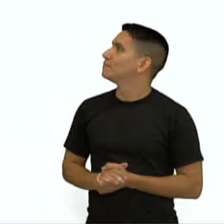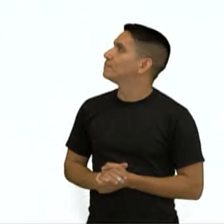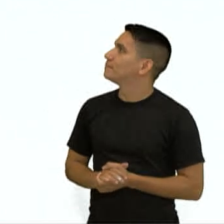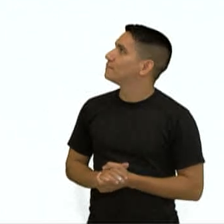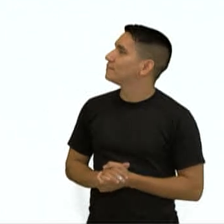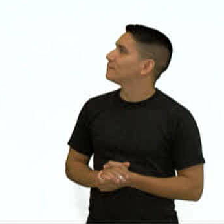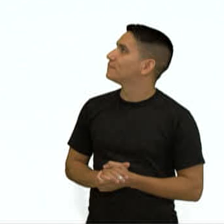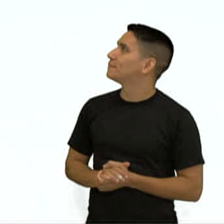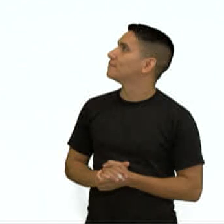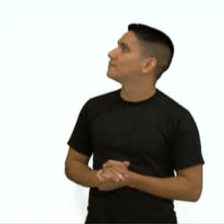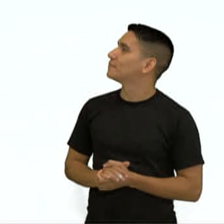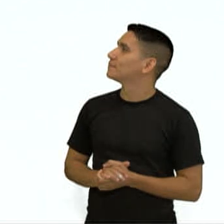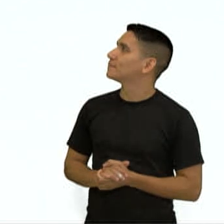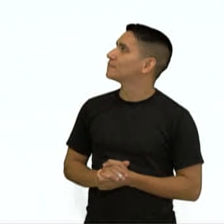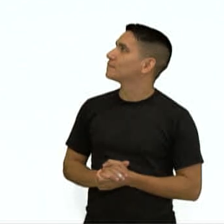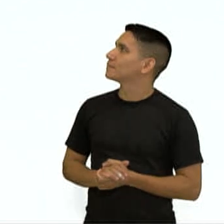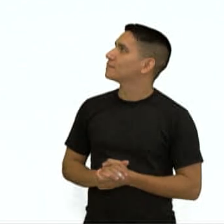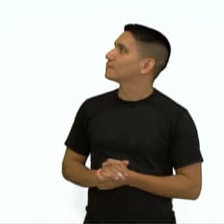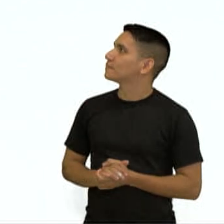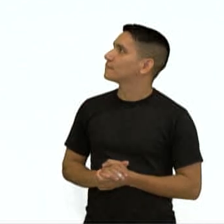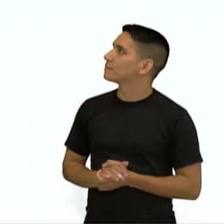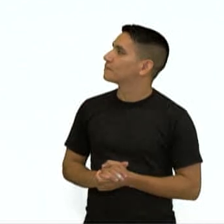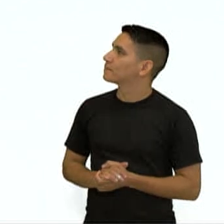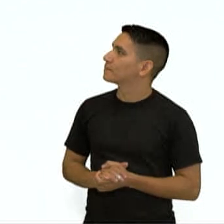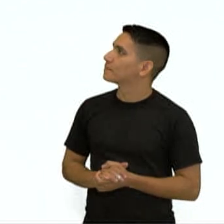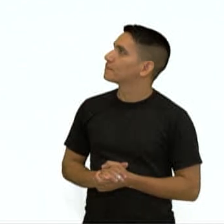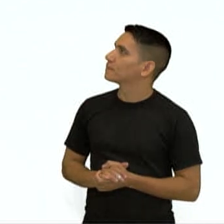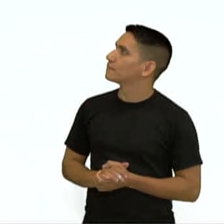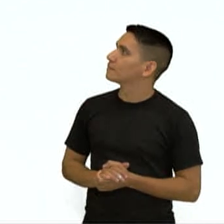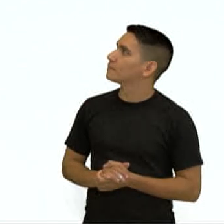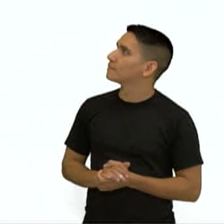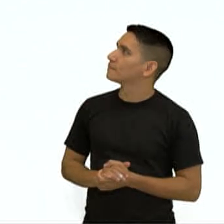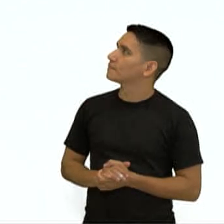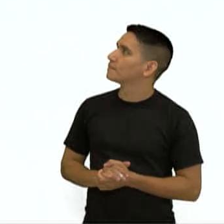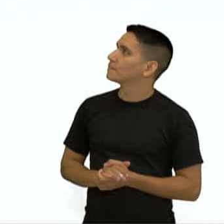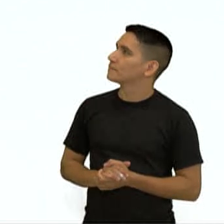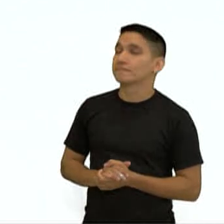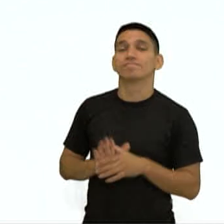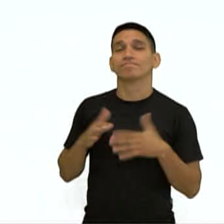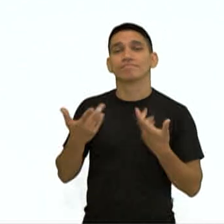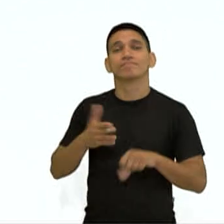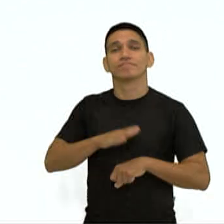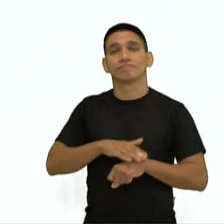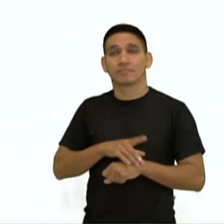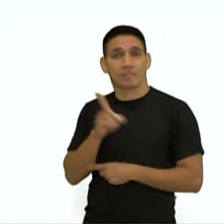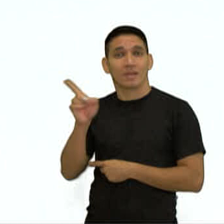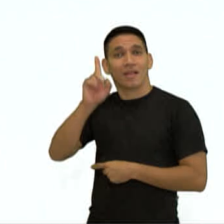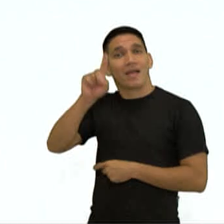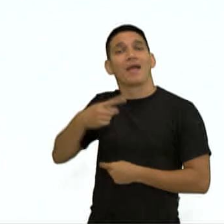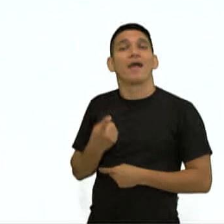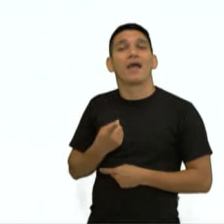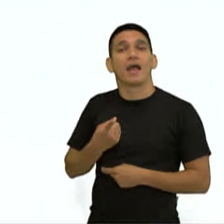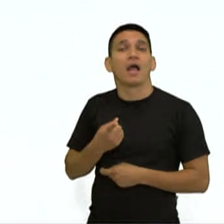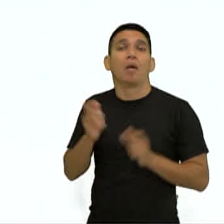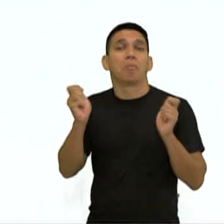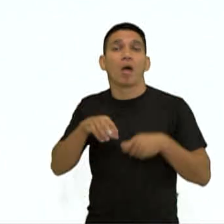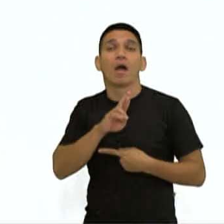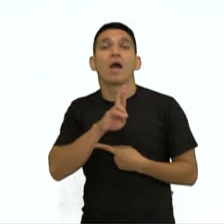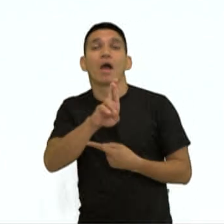studying with my friends, I'm studying with my brothers and sisters. Então aqui são possíveis respostas que vocês